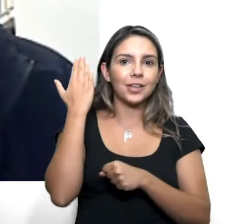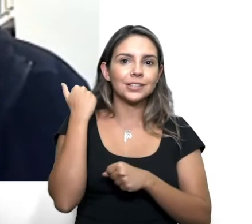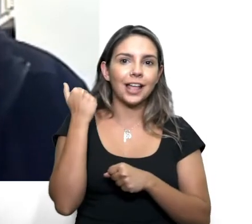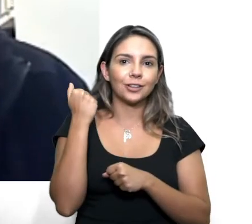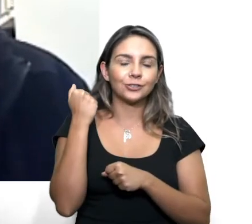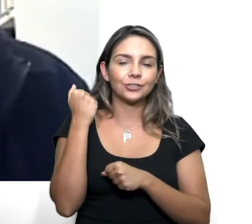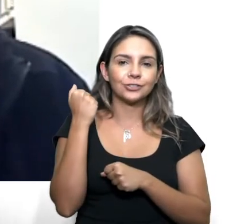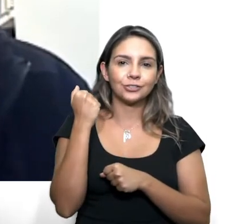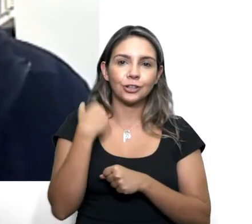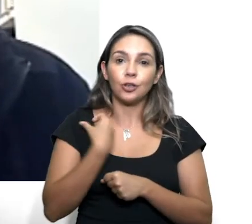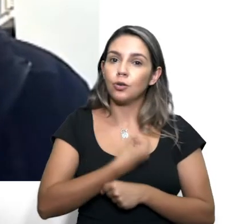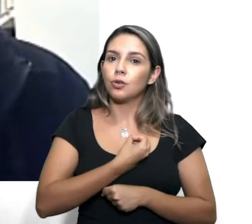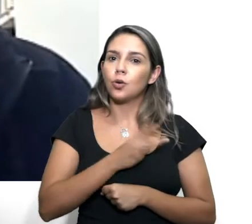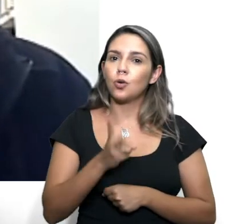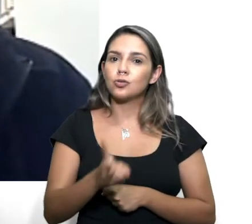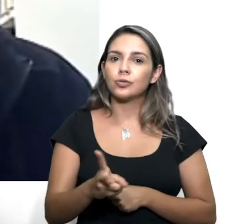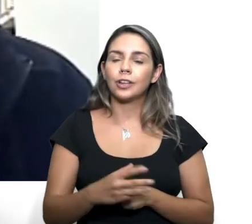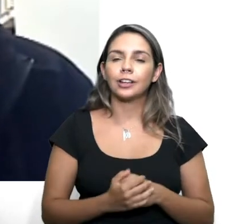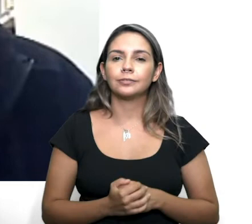e sobrevivi.